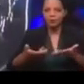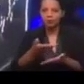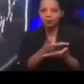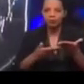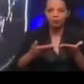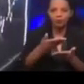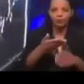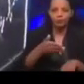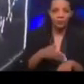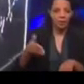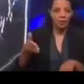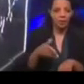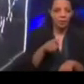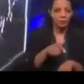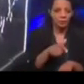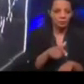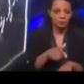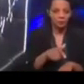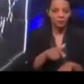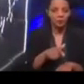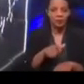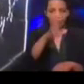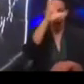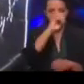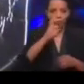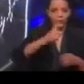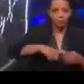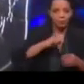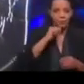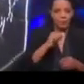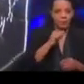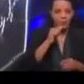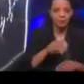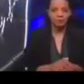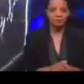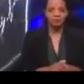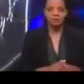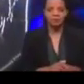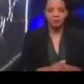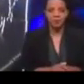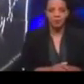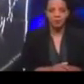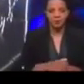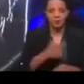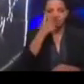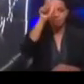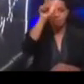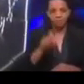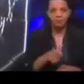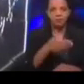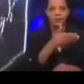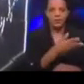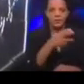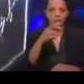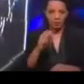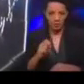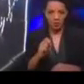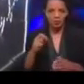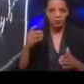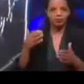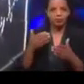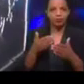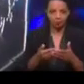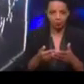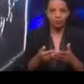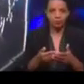quando ainda não era membro do governo. É o 13º governante a demitir-se desde que este governo